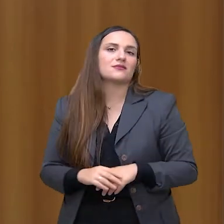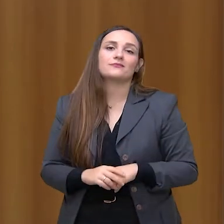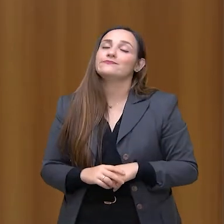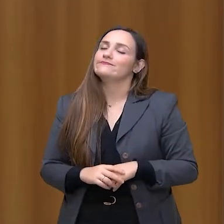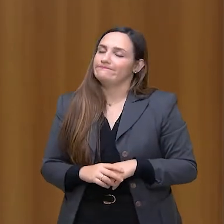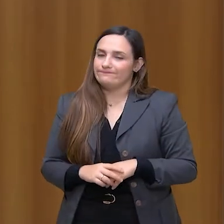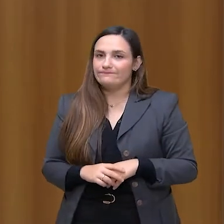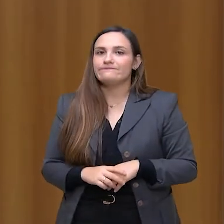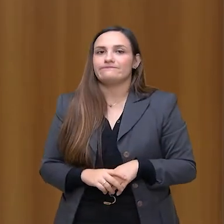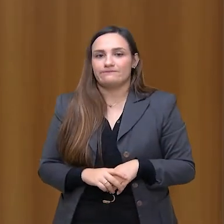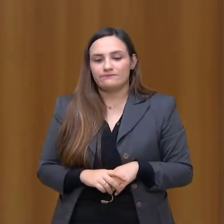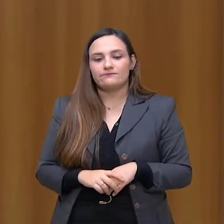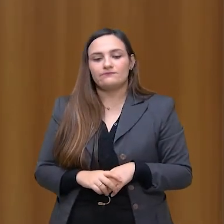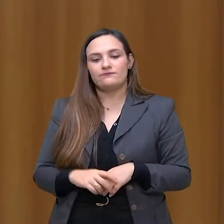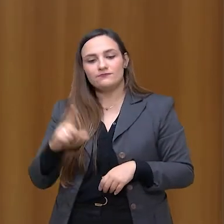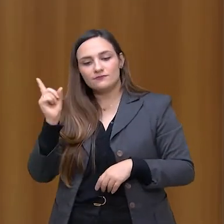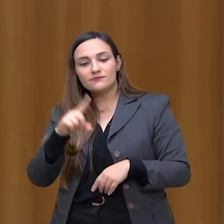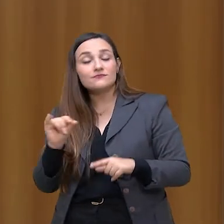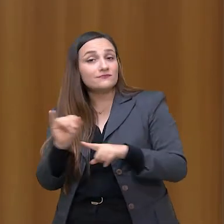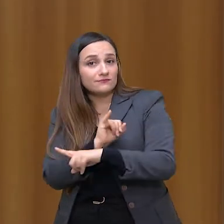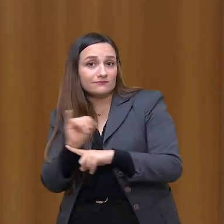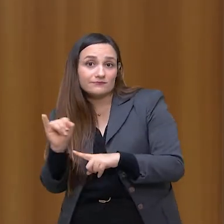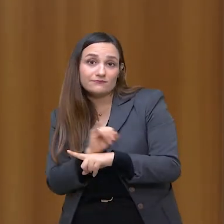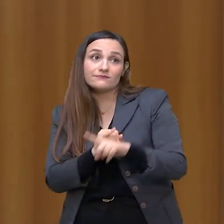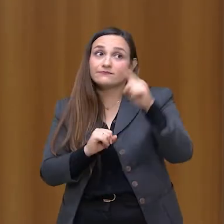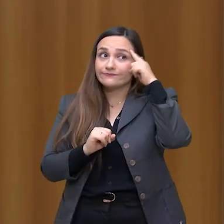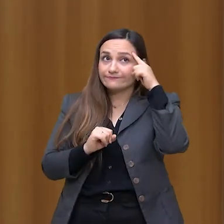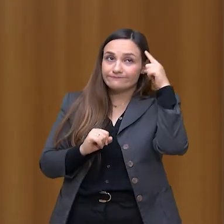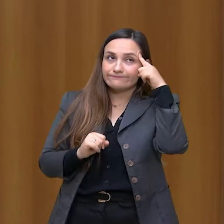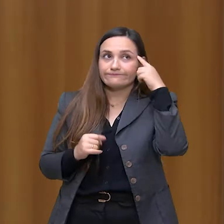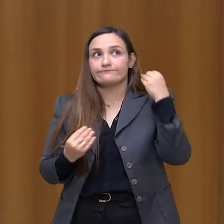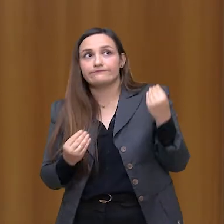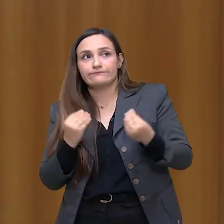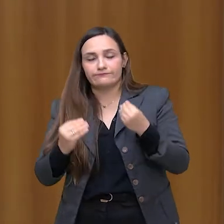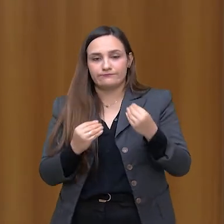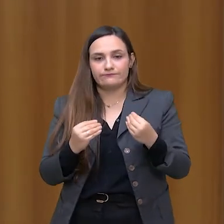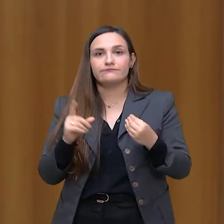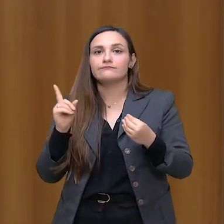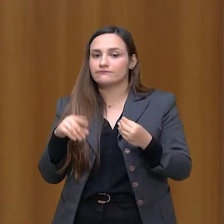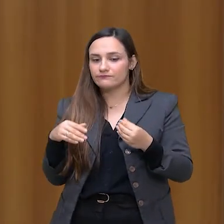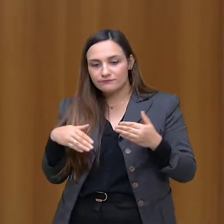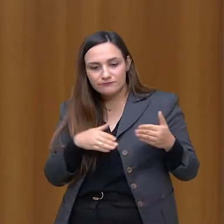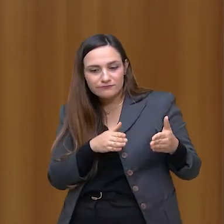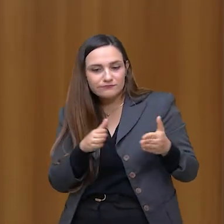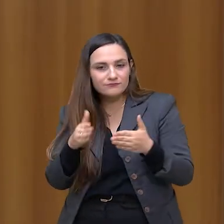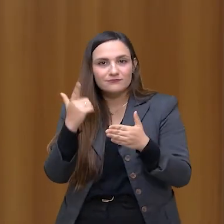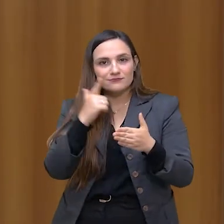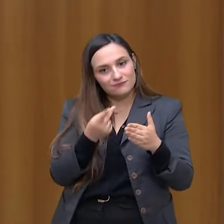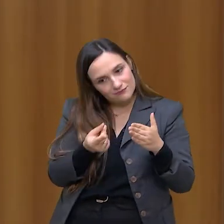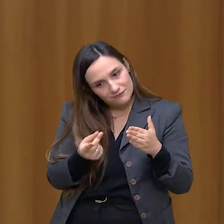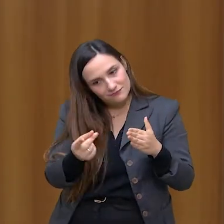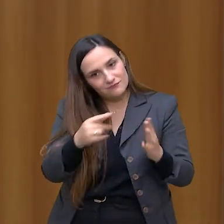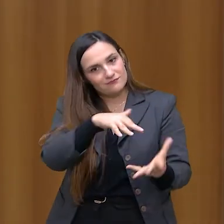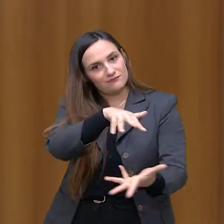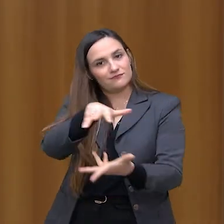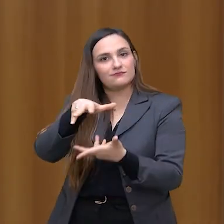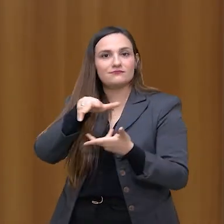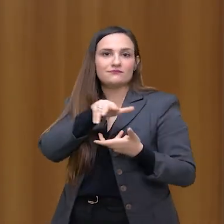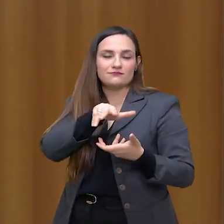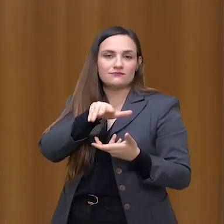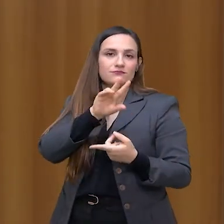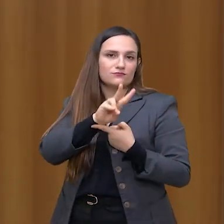eficazes. Então, assim, é um caminho. O desenvolvimento sustentável é um caminho, né? Para que a gente possa pensar